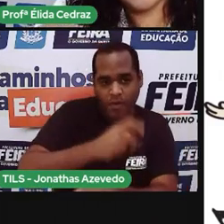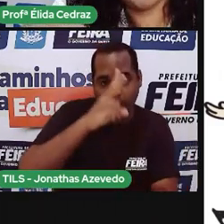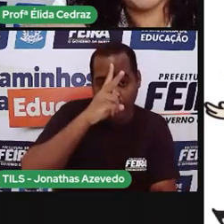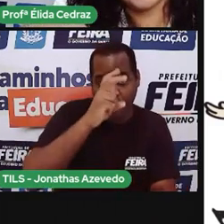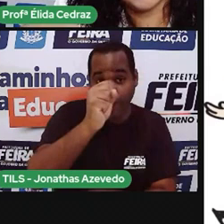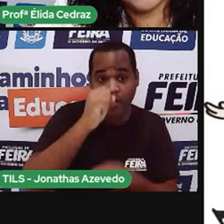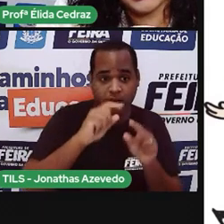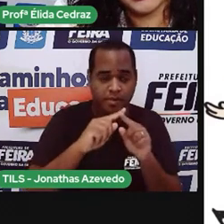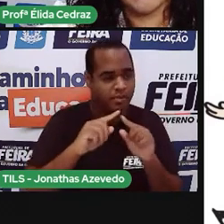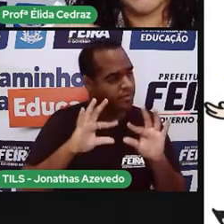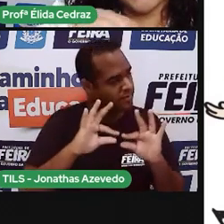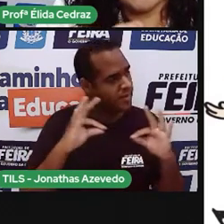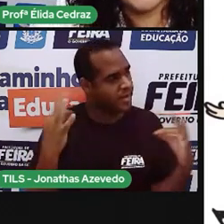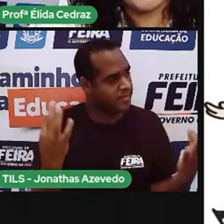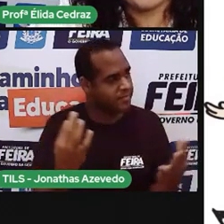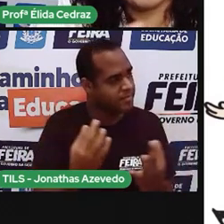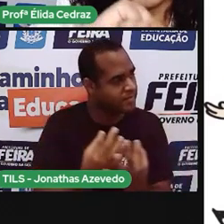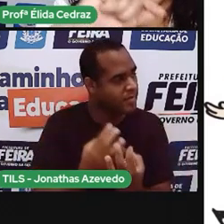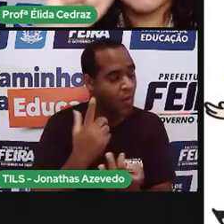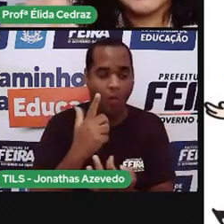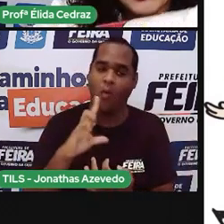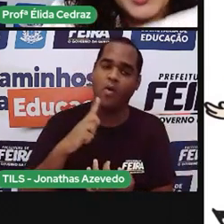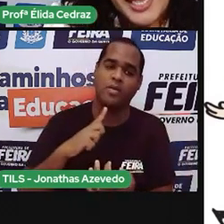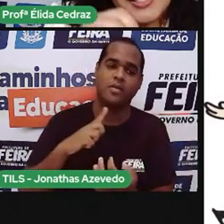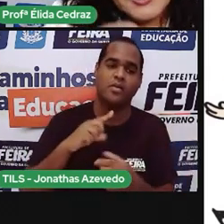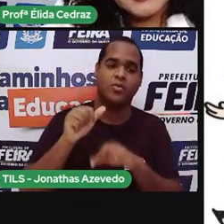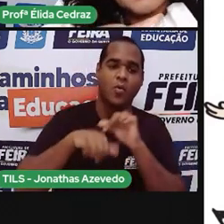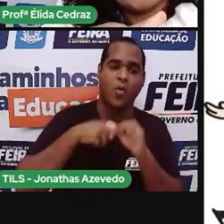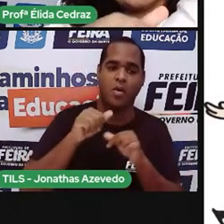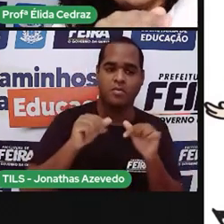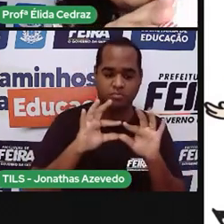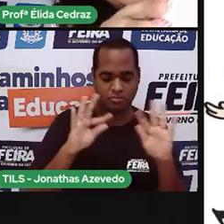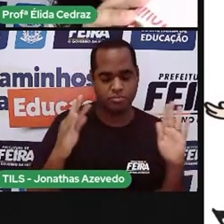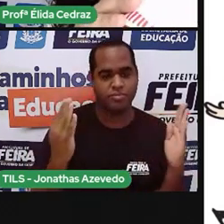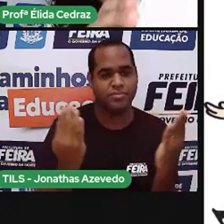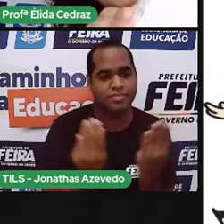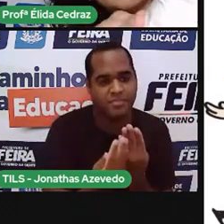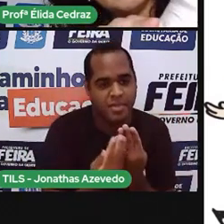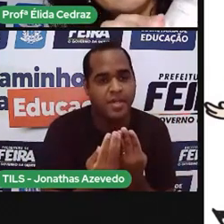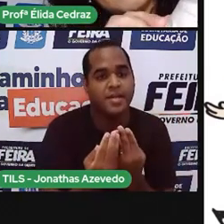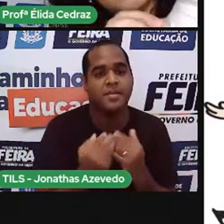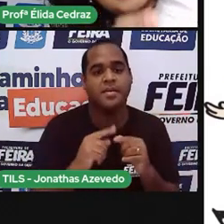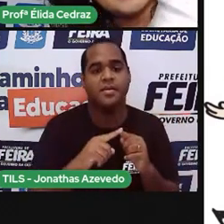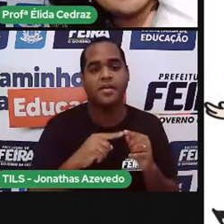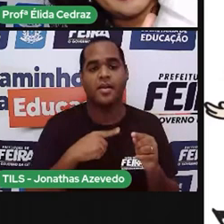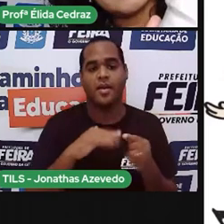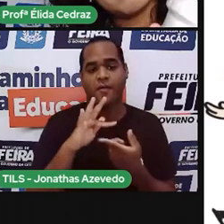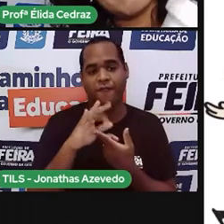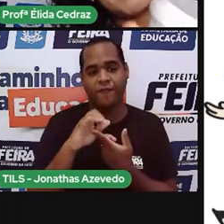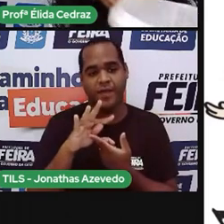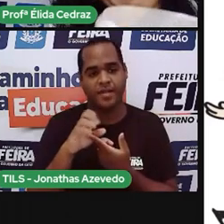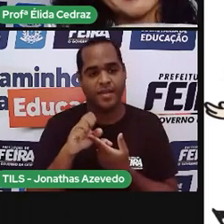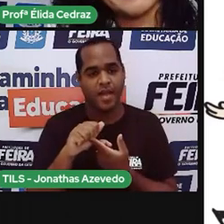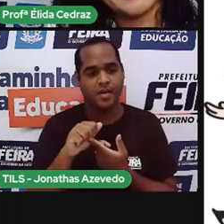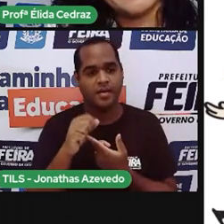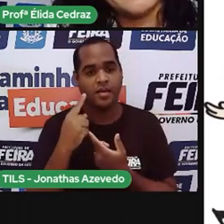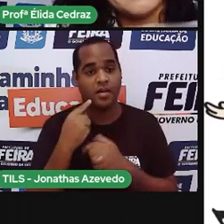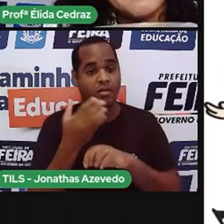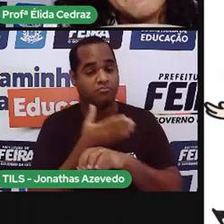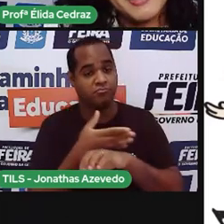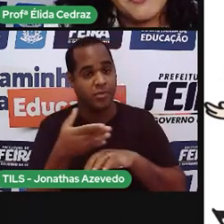cortei o plástico que sobrou passei duré e tenho de ir com as artistas aqui que eu tinha em casa uma